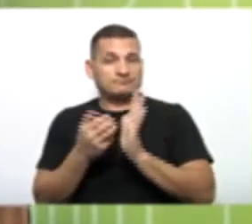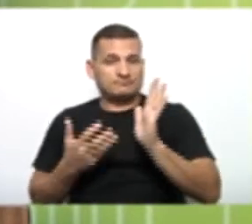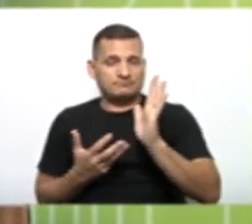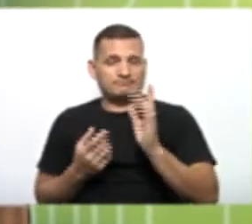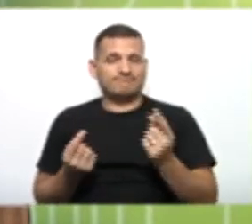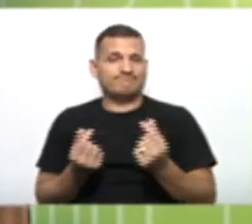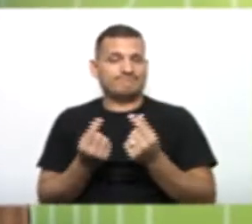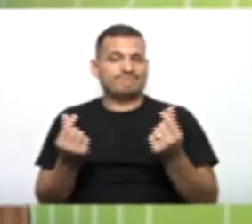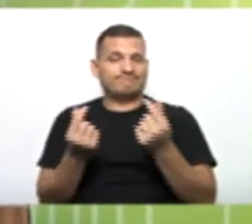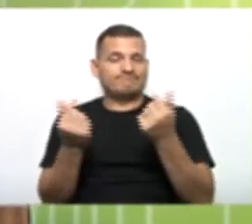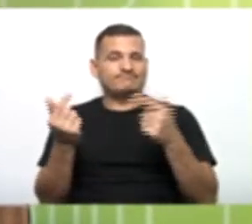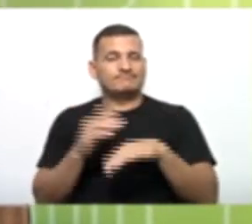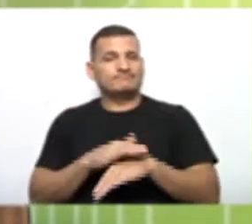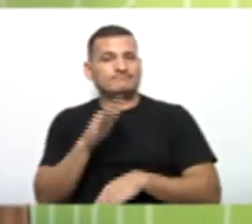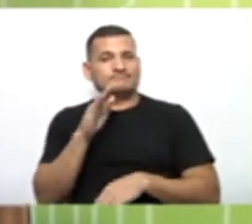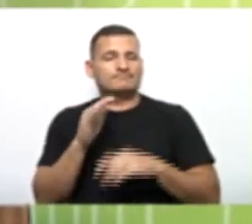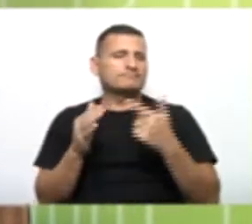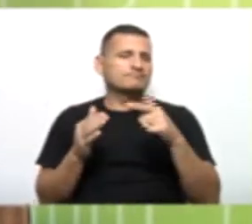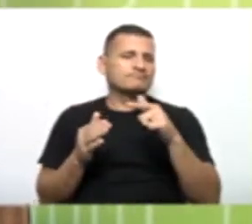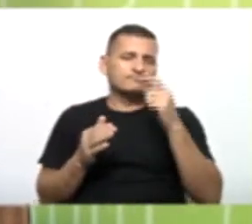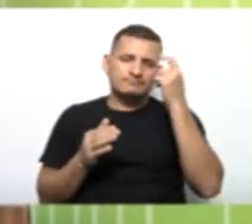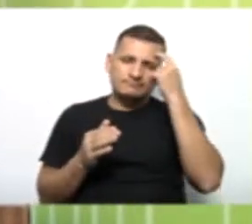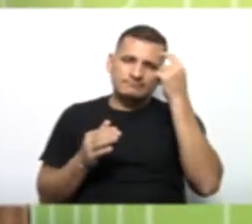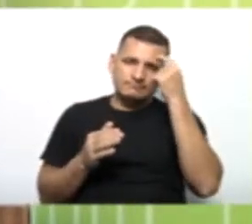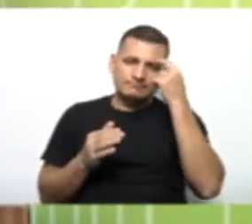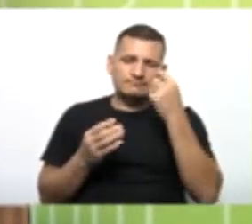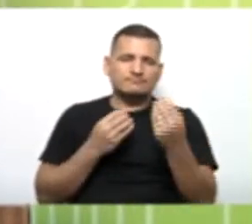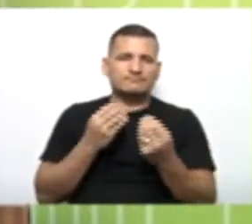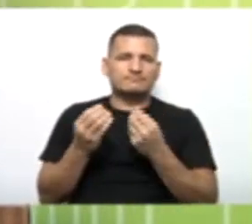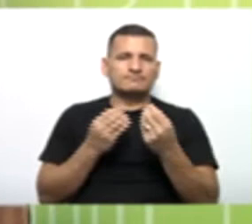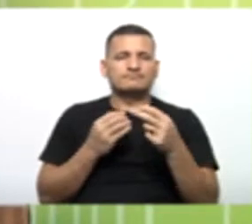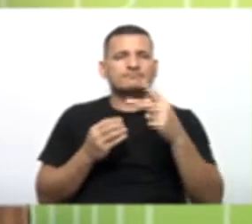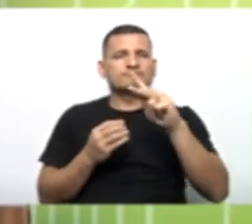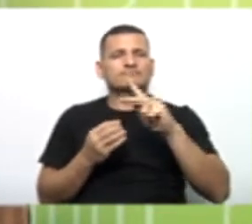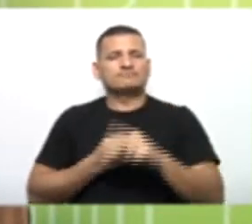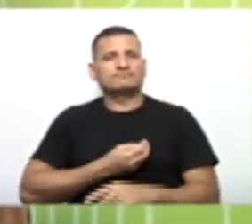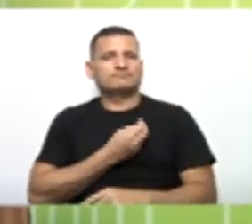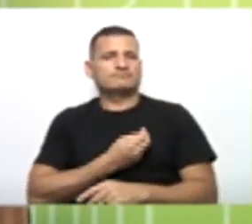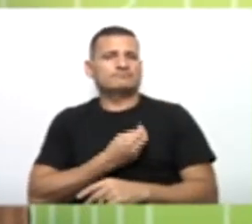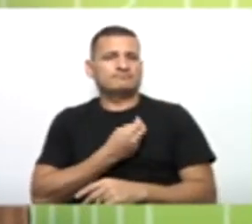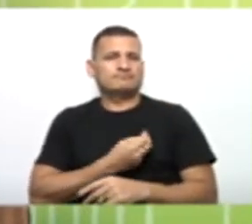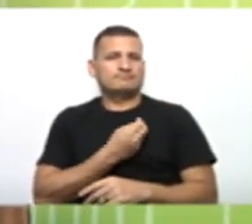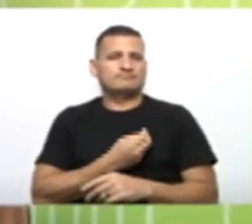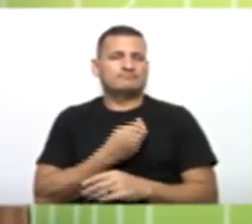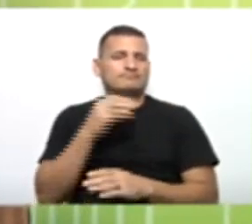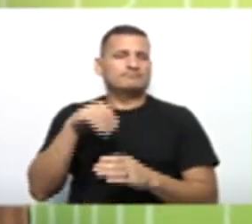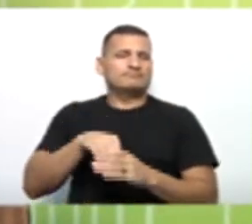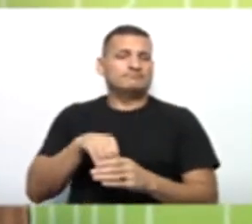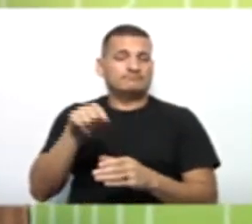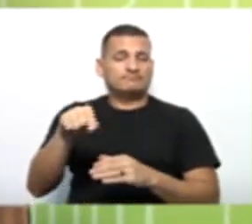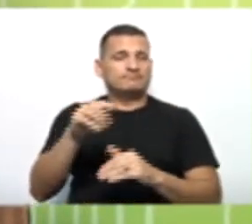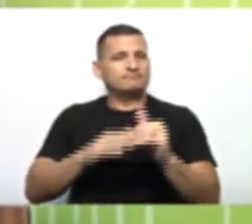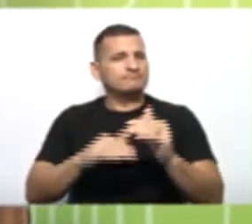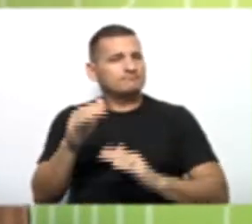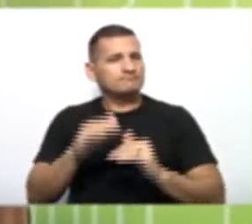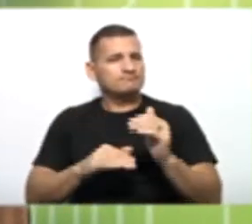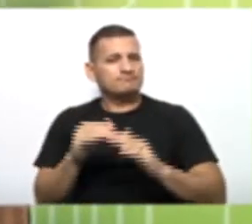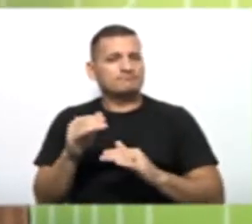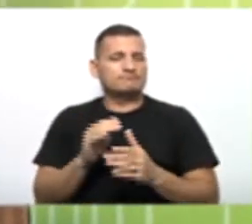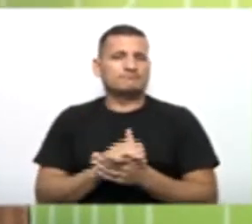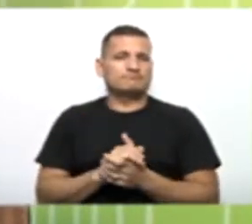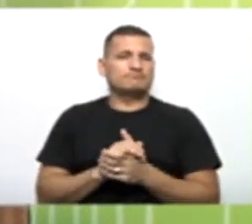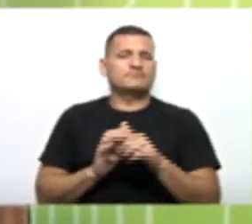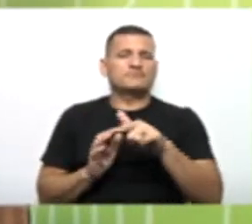financeiros salariais no procuram pensar em como a sua vida será dentro daquela profissão